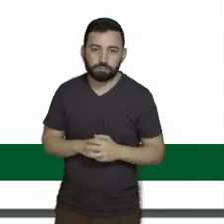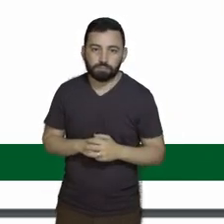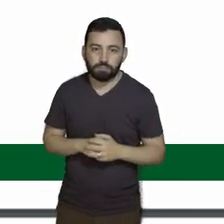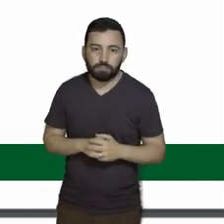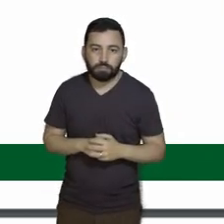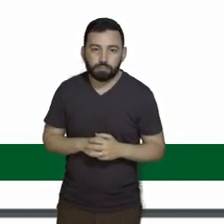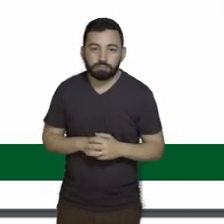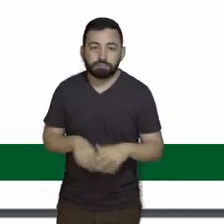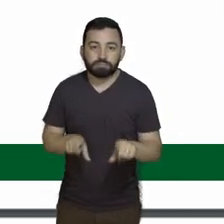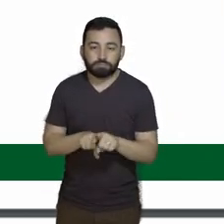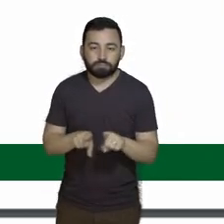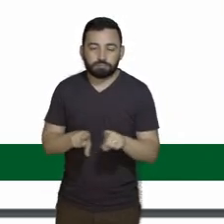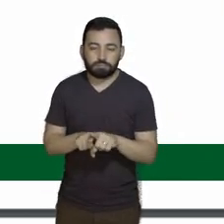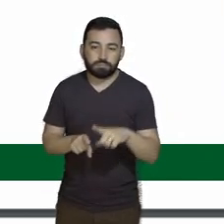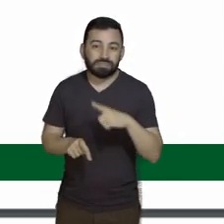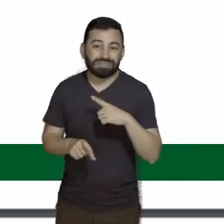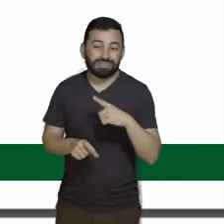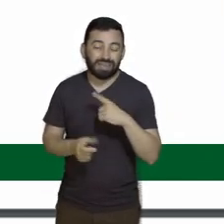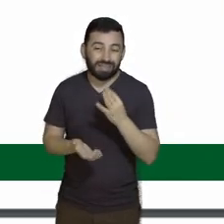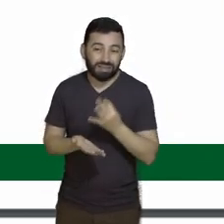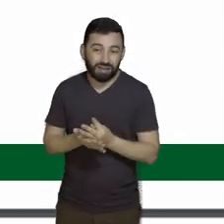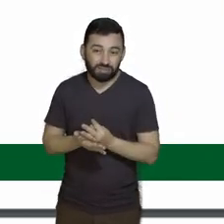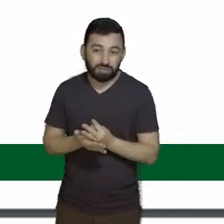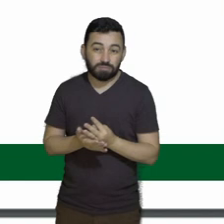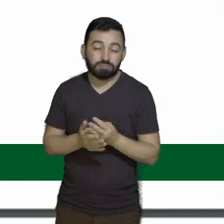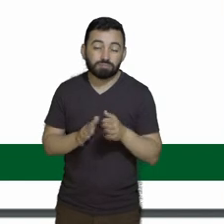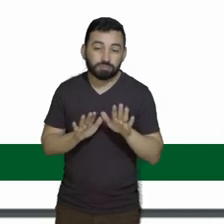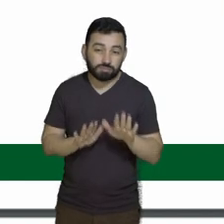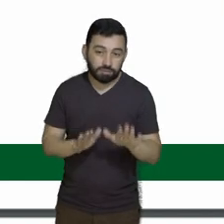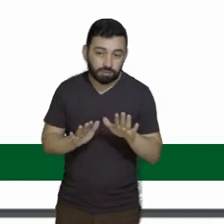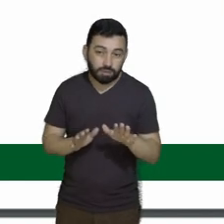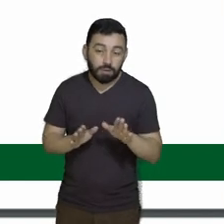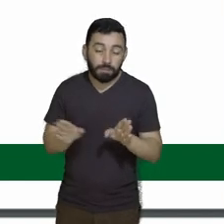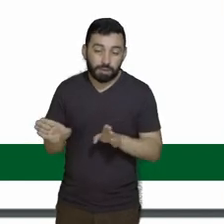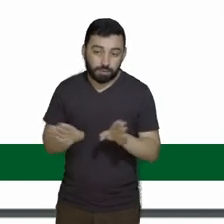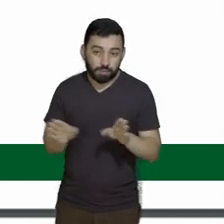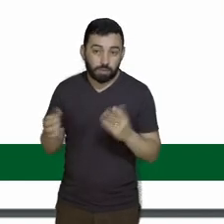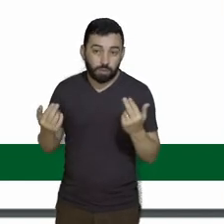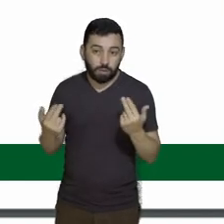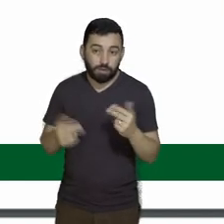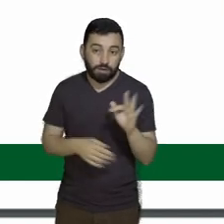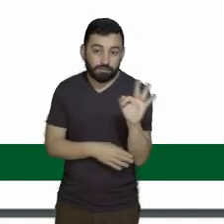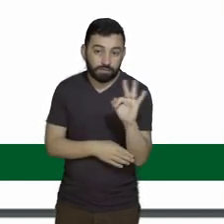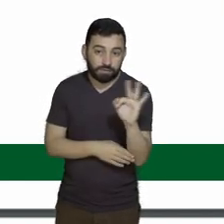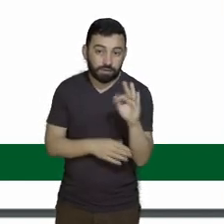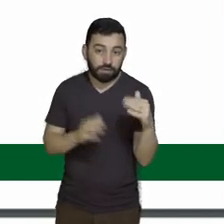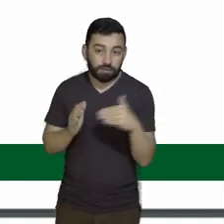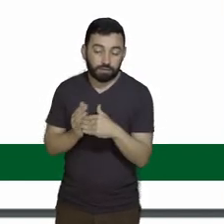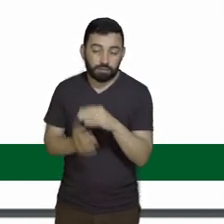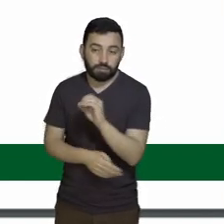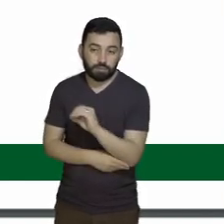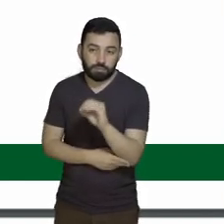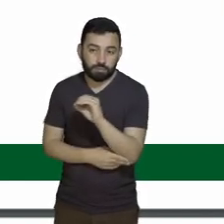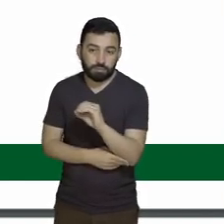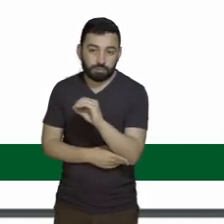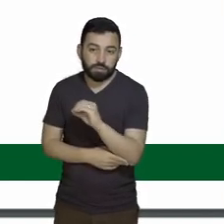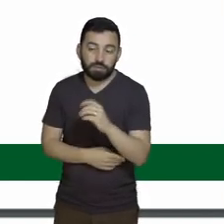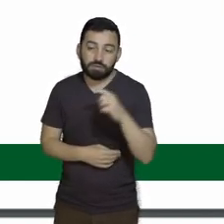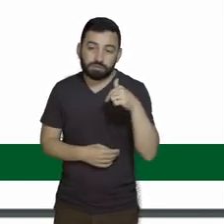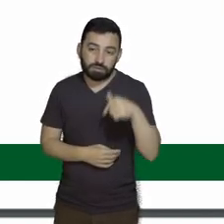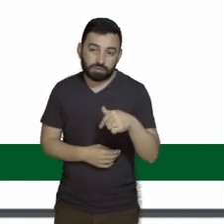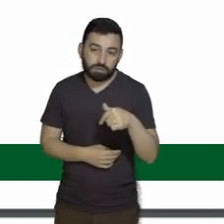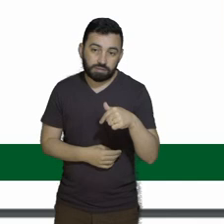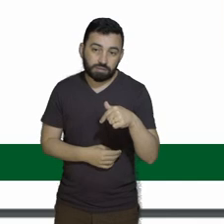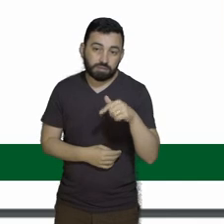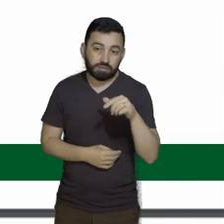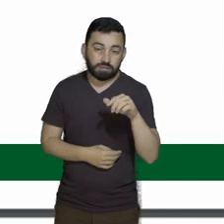Nós tivemos uma taxa de ocupação nesse mesmo período, de fevereiro a outubro, de